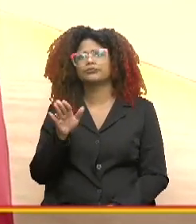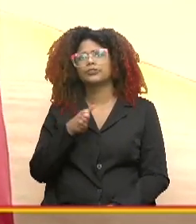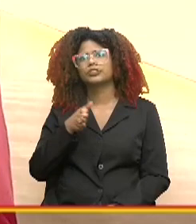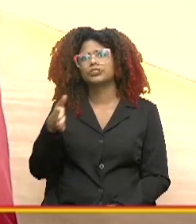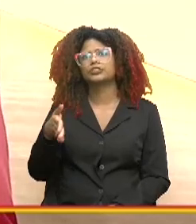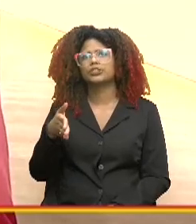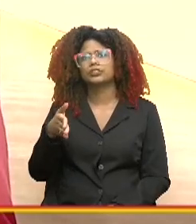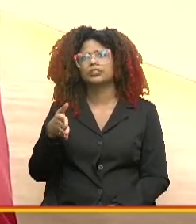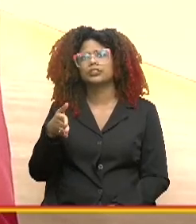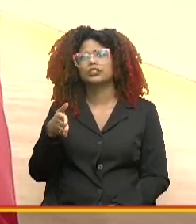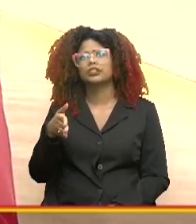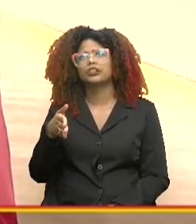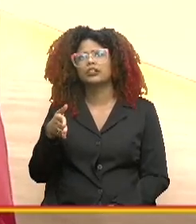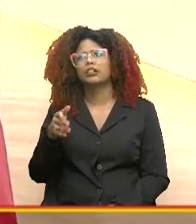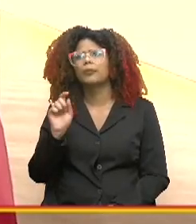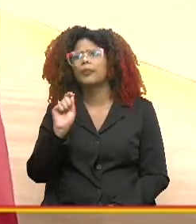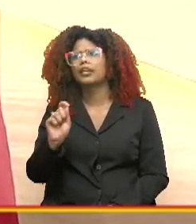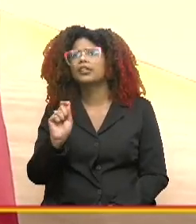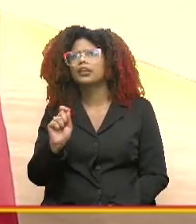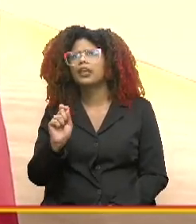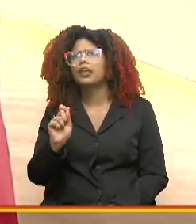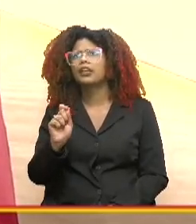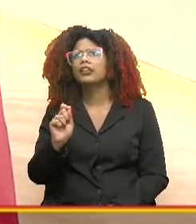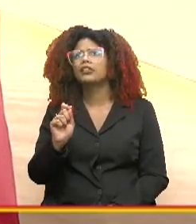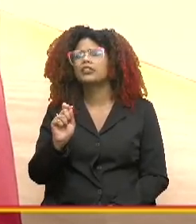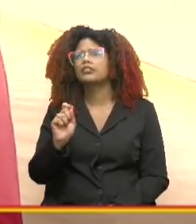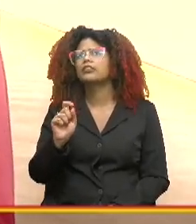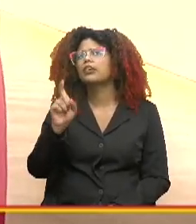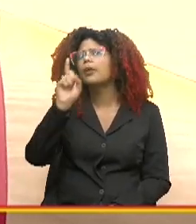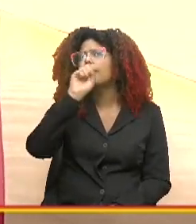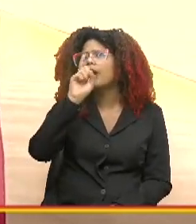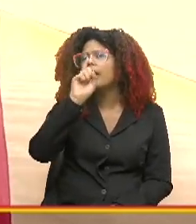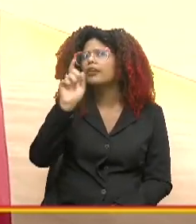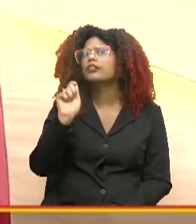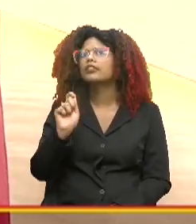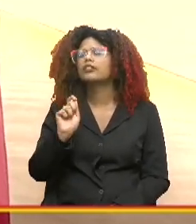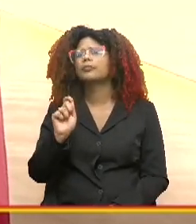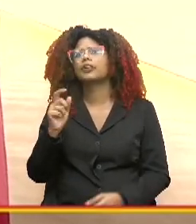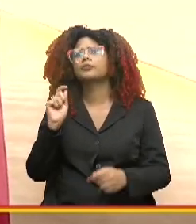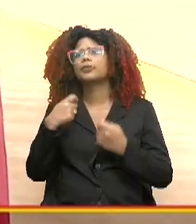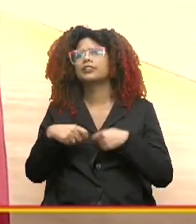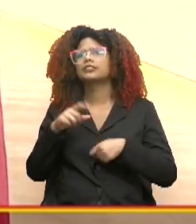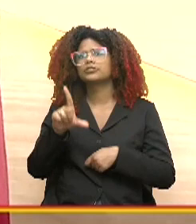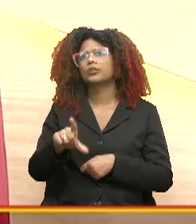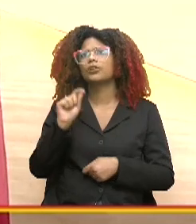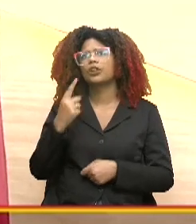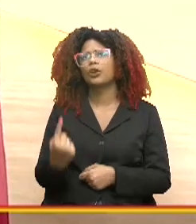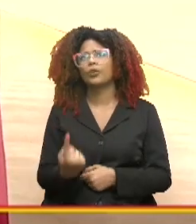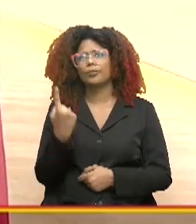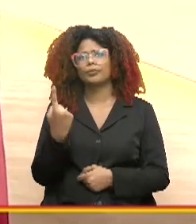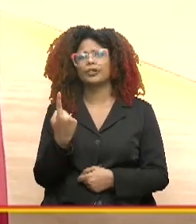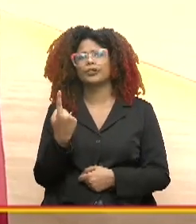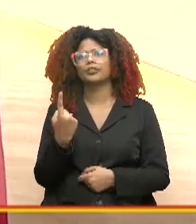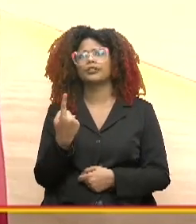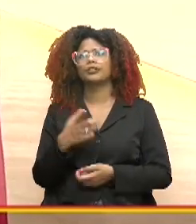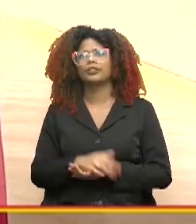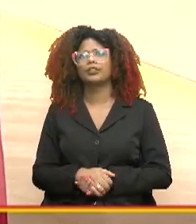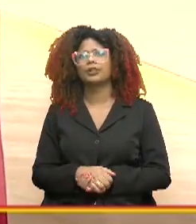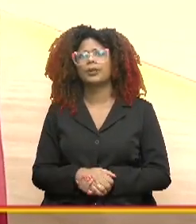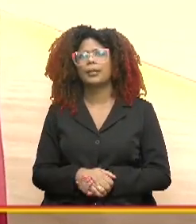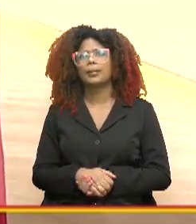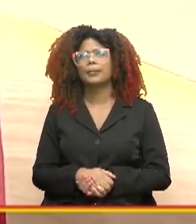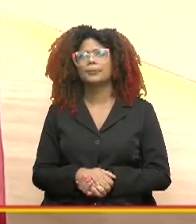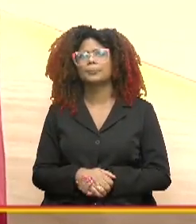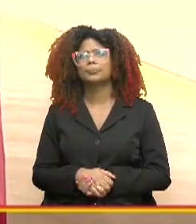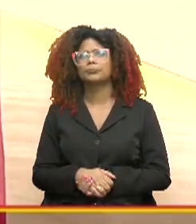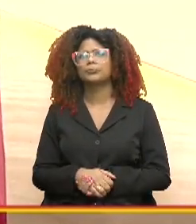tá E quem é a mãe as duas não mas tem que escolher uma porque na receita o nome é referência é